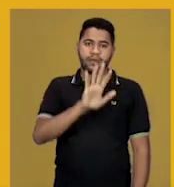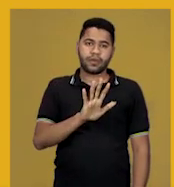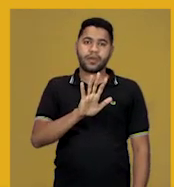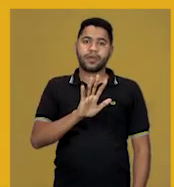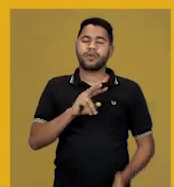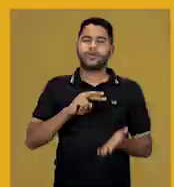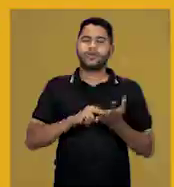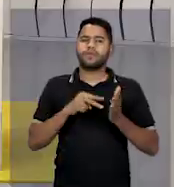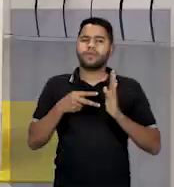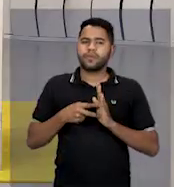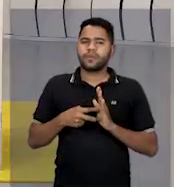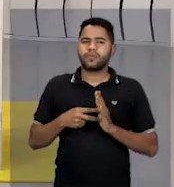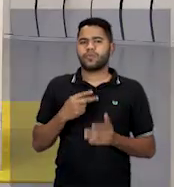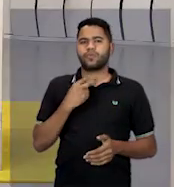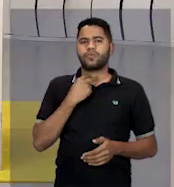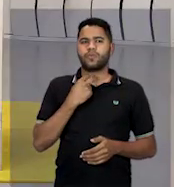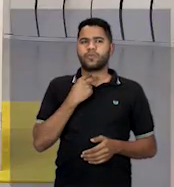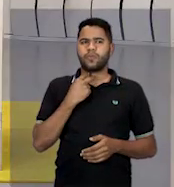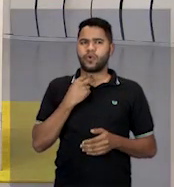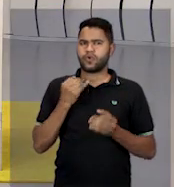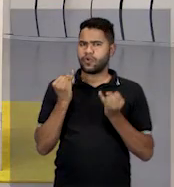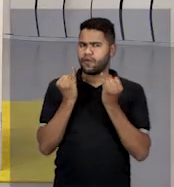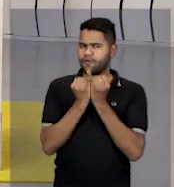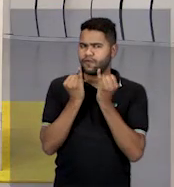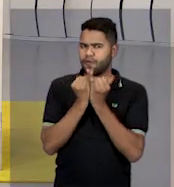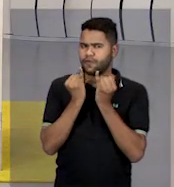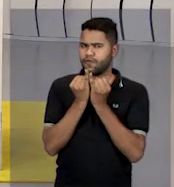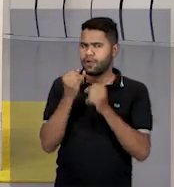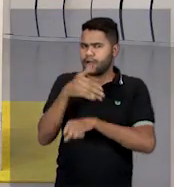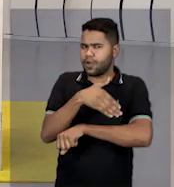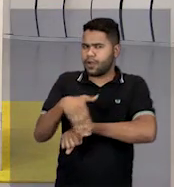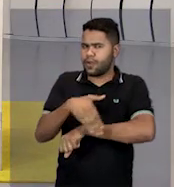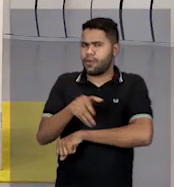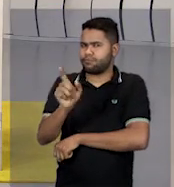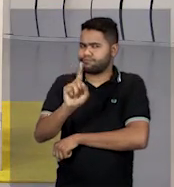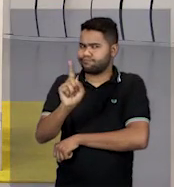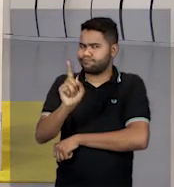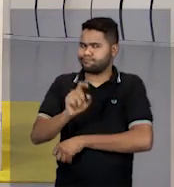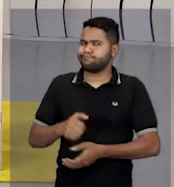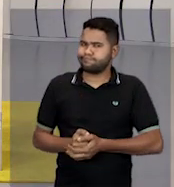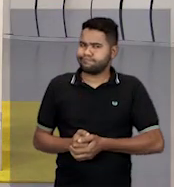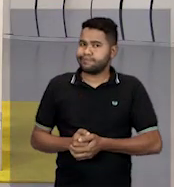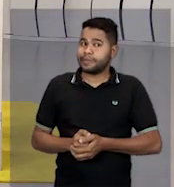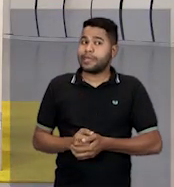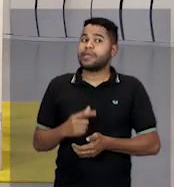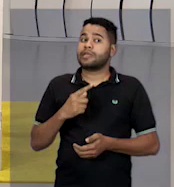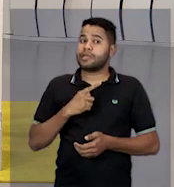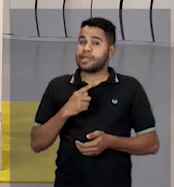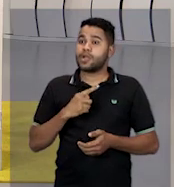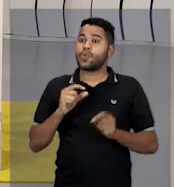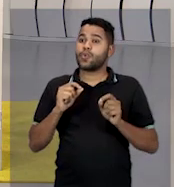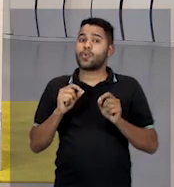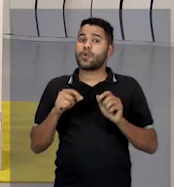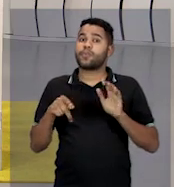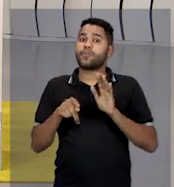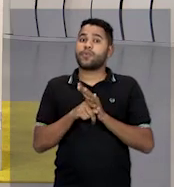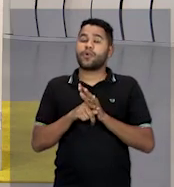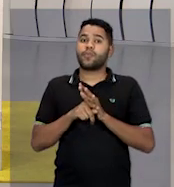Isso quer dizer que não pode ser a fofoca lá da rua da sua casa, tá? Então tem que ter, né,